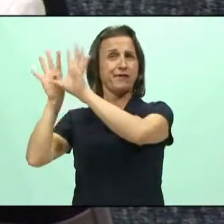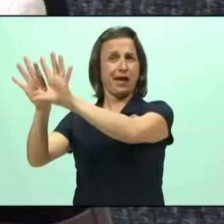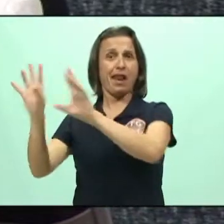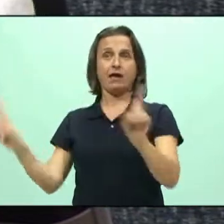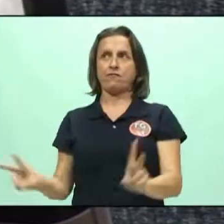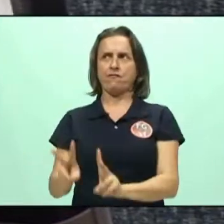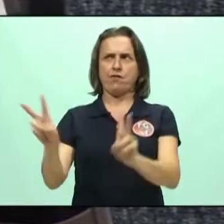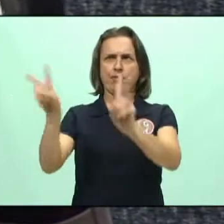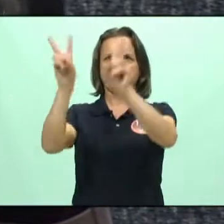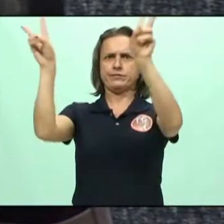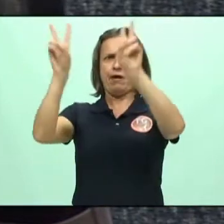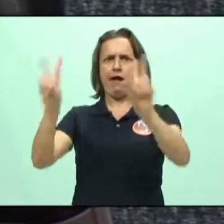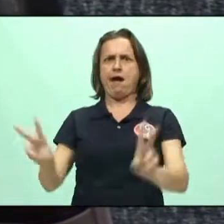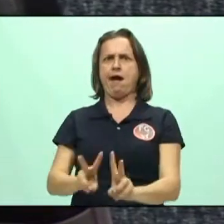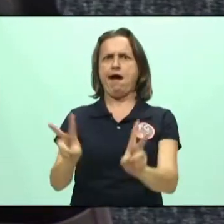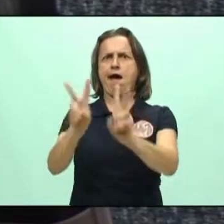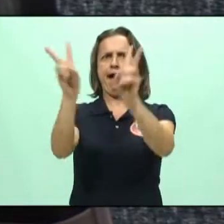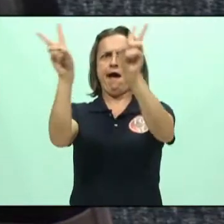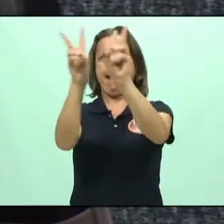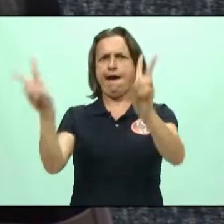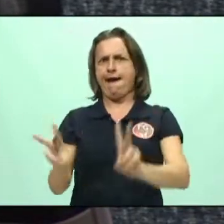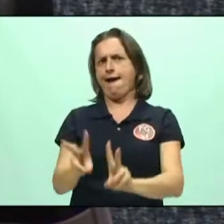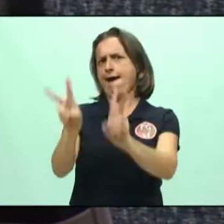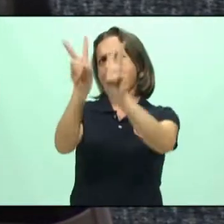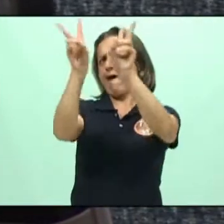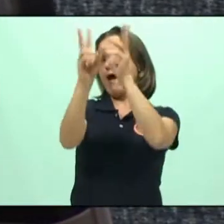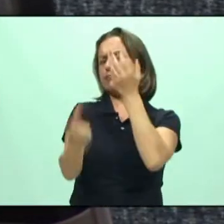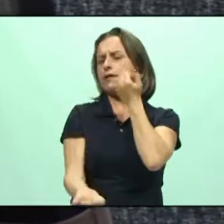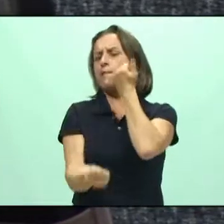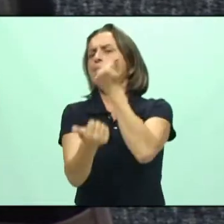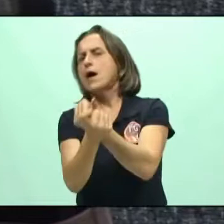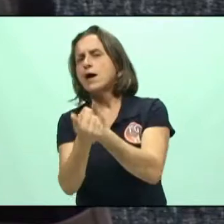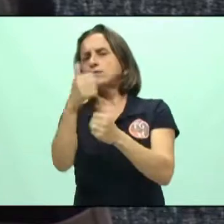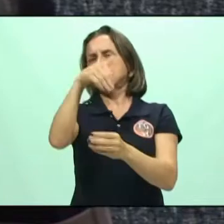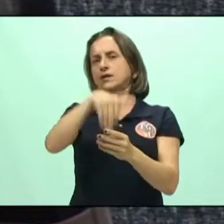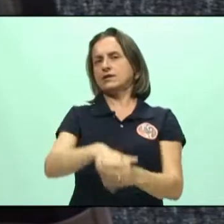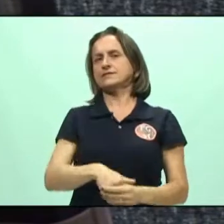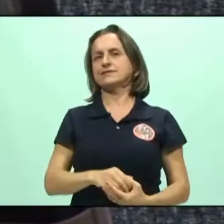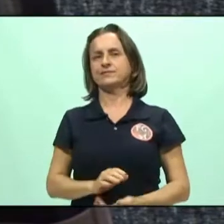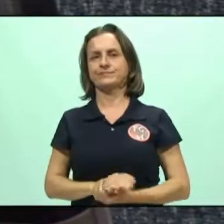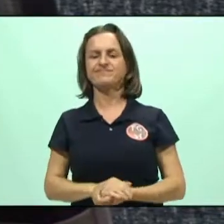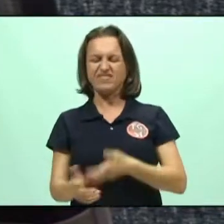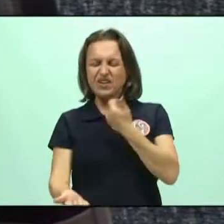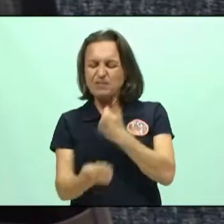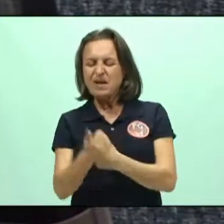vão valorizar E vão valorizar E vão valorizar até pertinho da eleição para inaugurar